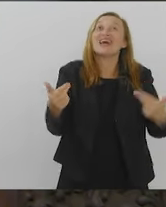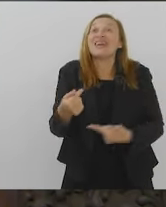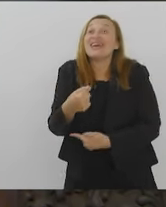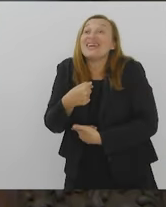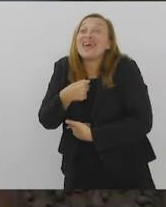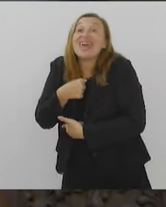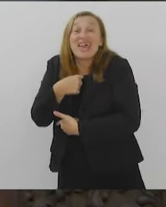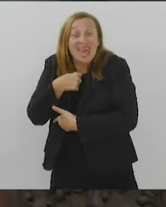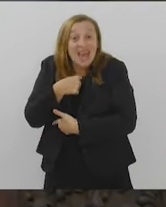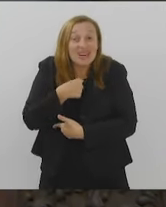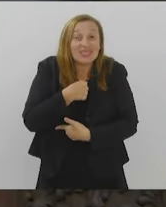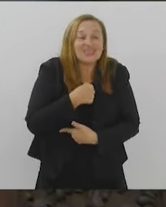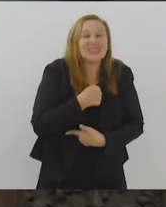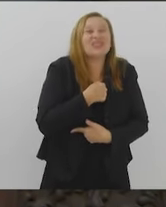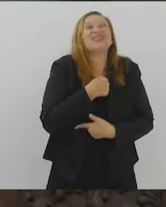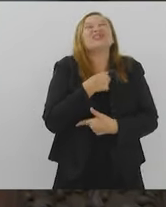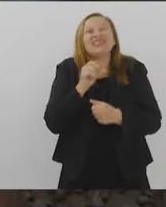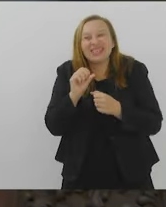que eu já